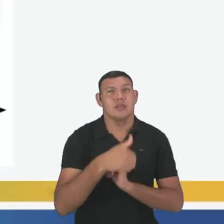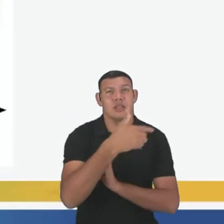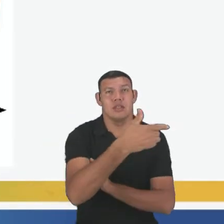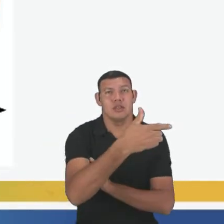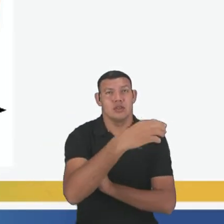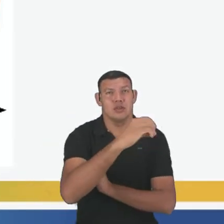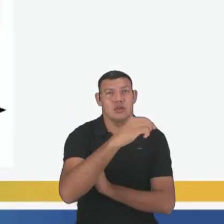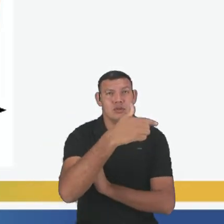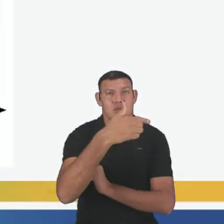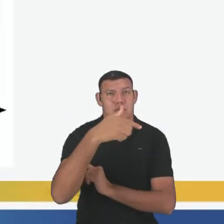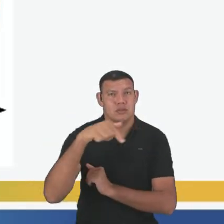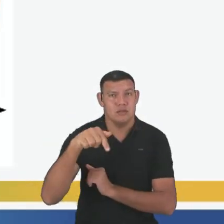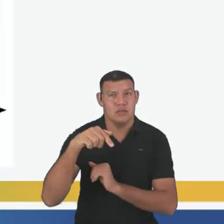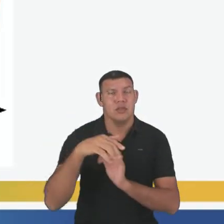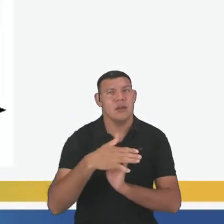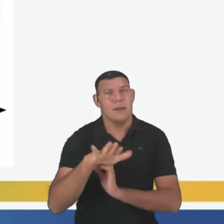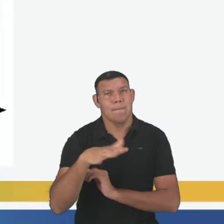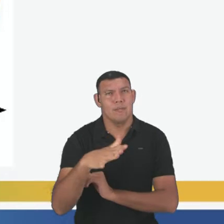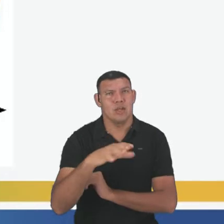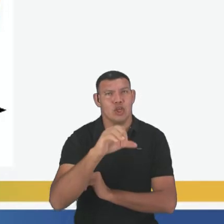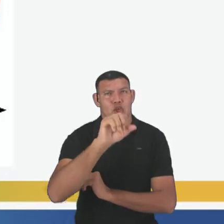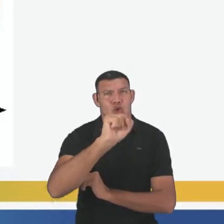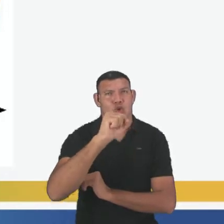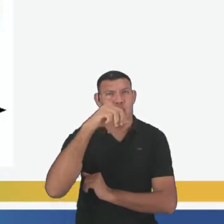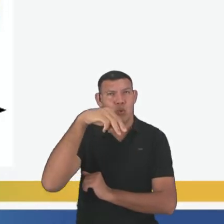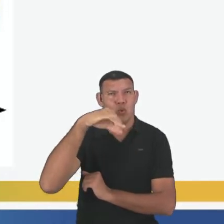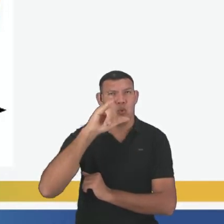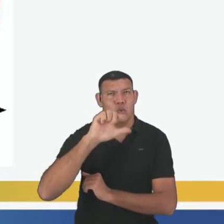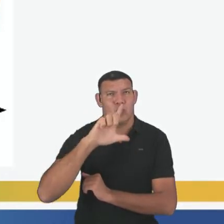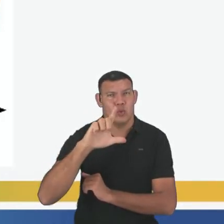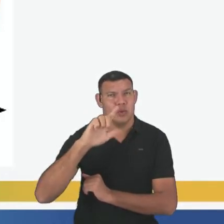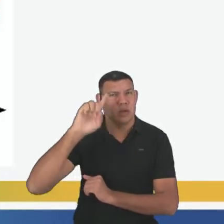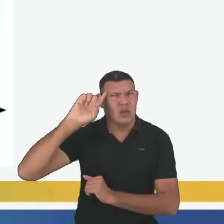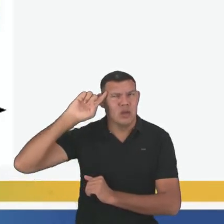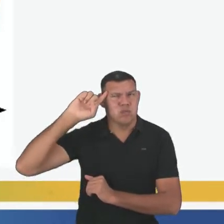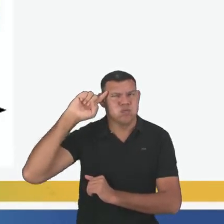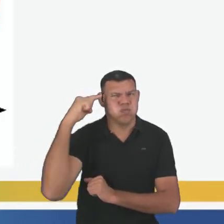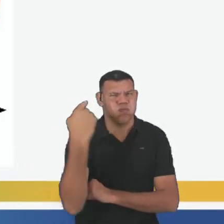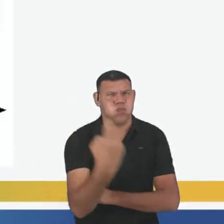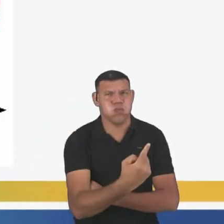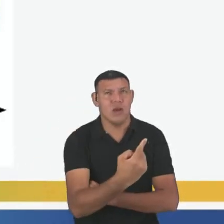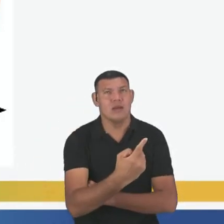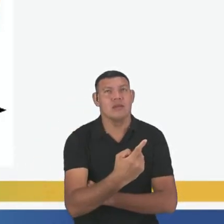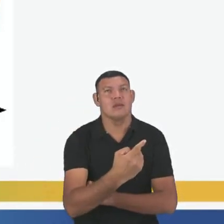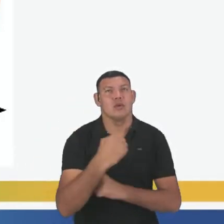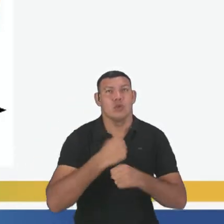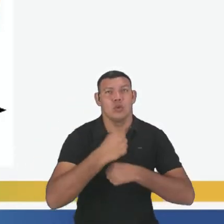bilhões e por volta de 2046, levando-se em consideração que